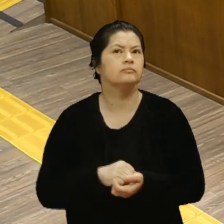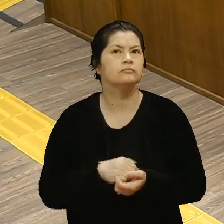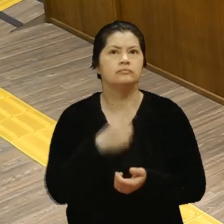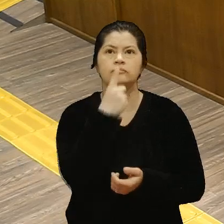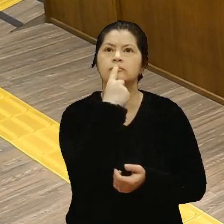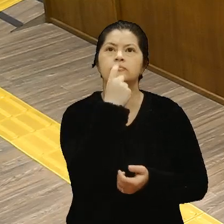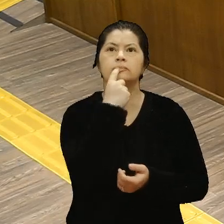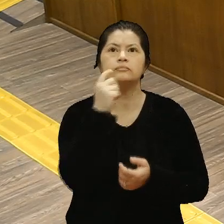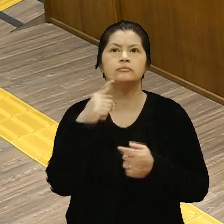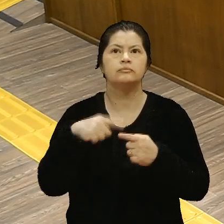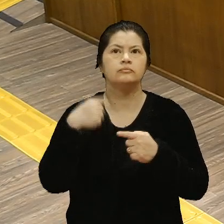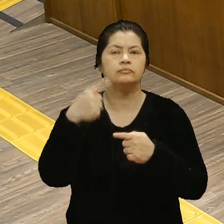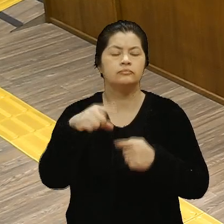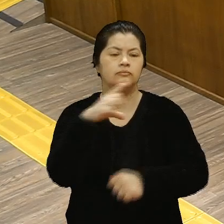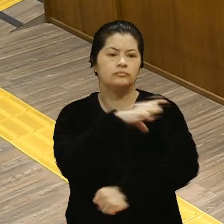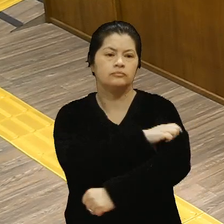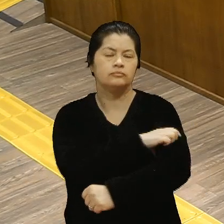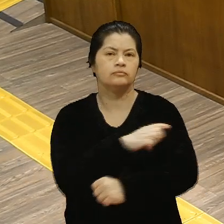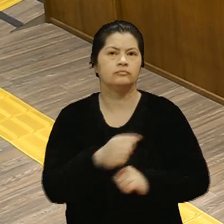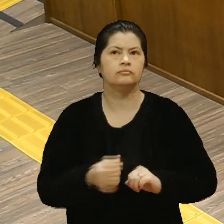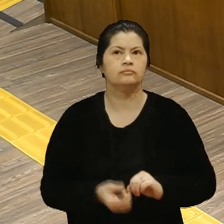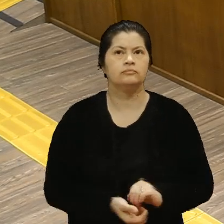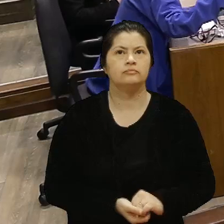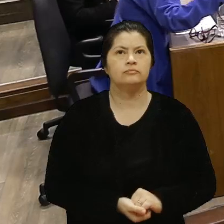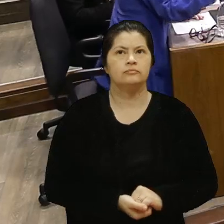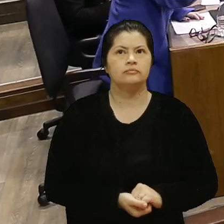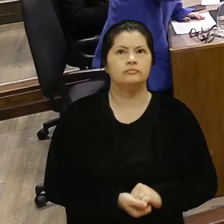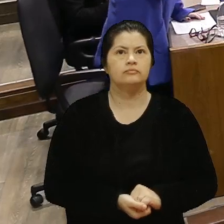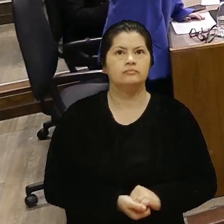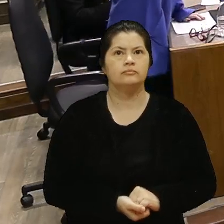Na sequência, vereador Capitão Ramon.